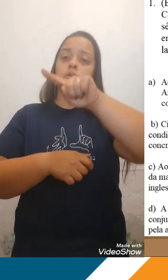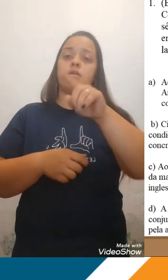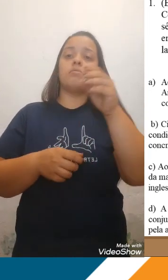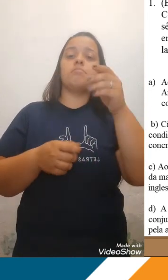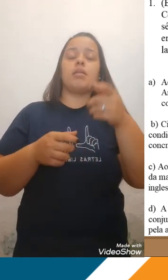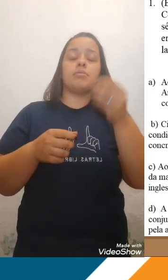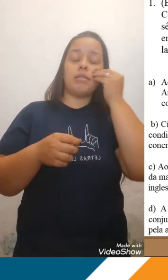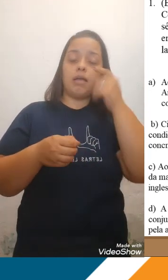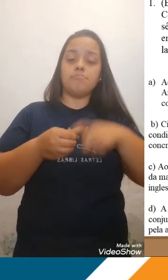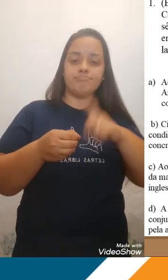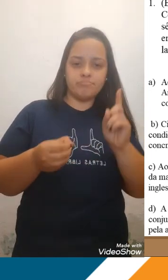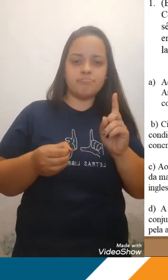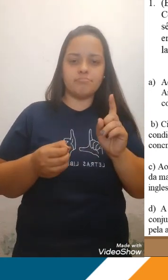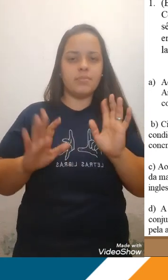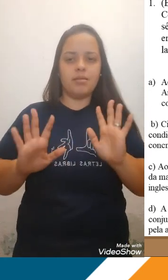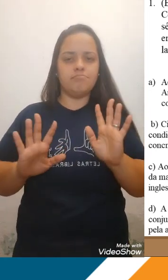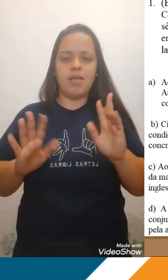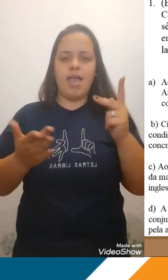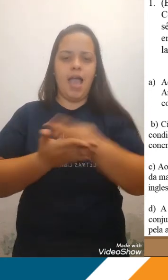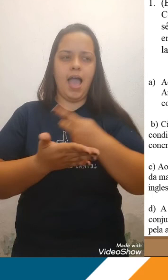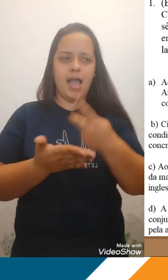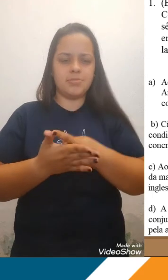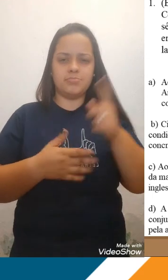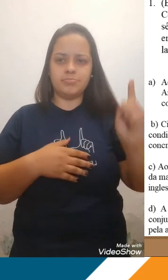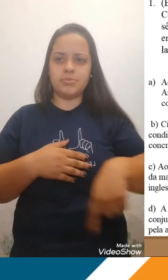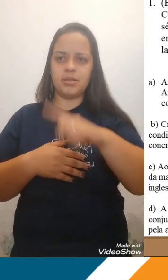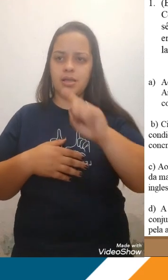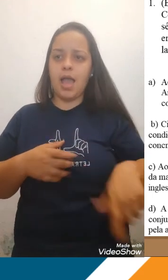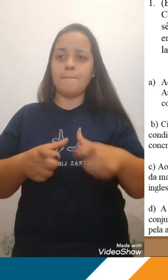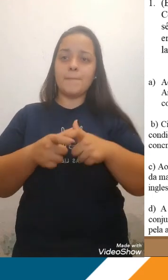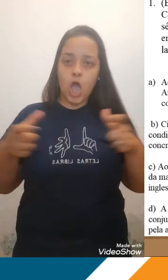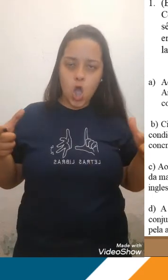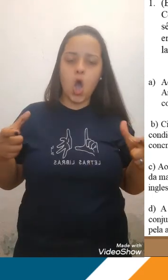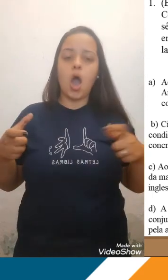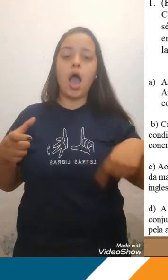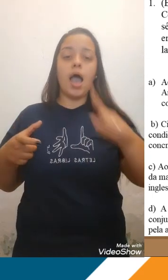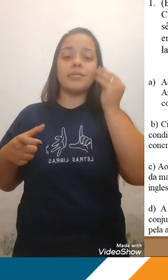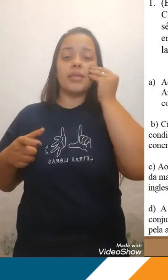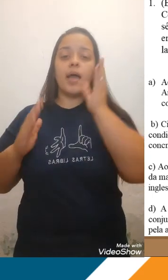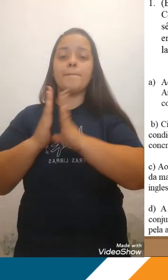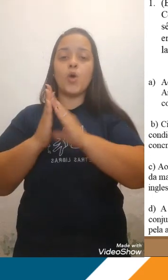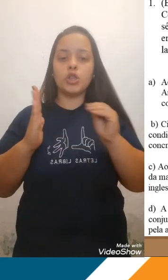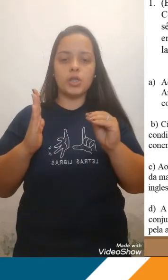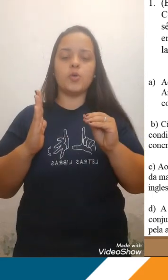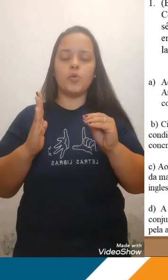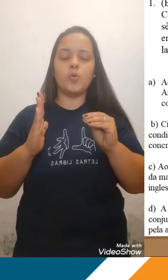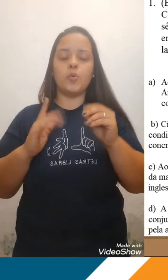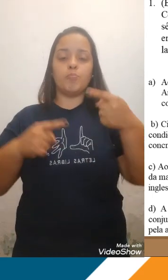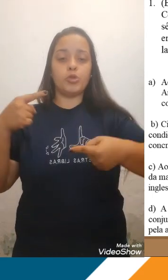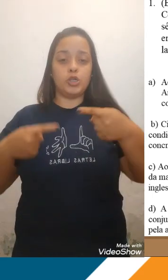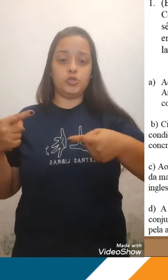alternativa incorreta. A maior parte das antigas colônias espanholas, ao se emanciparem, adotaram um modelo político